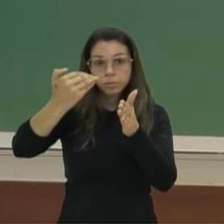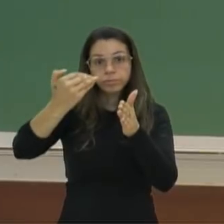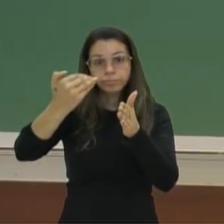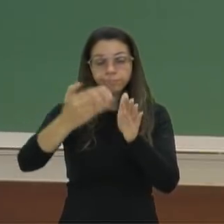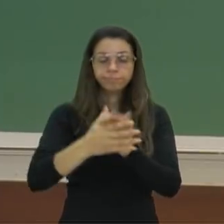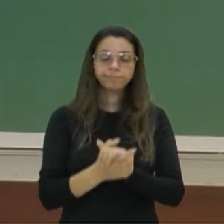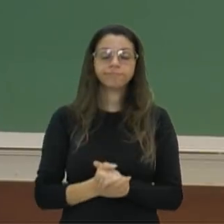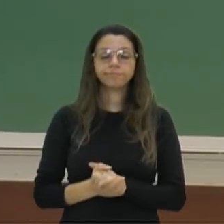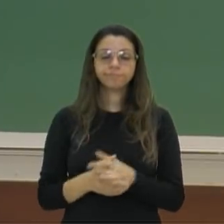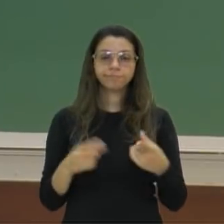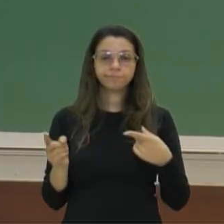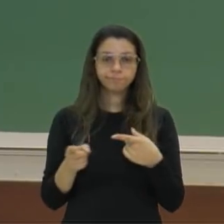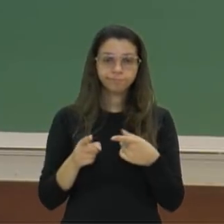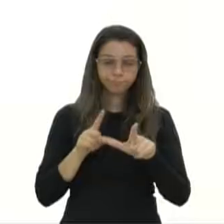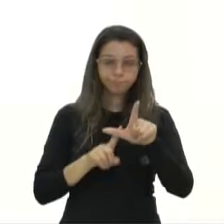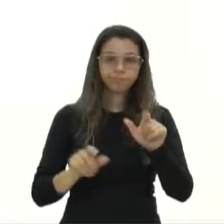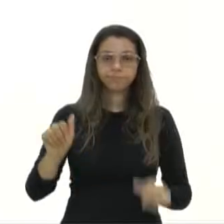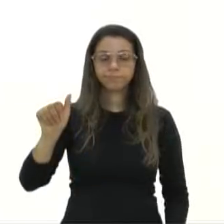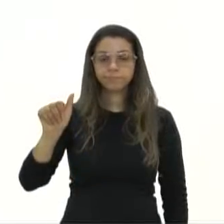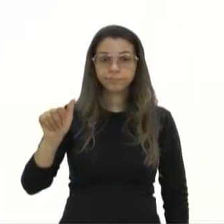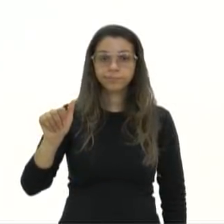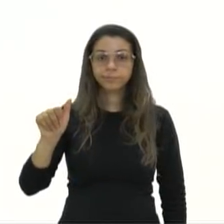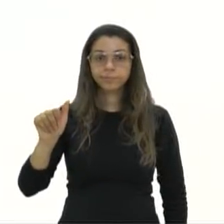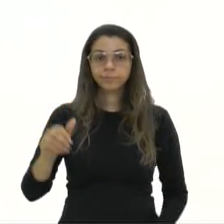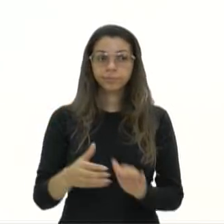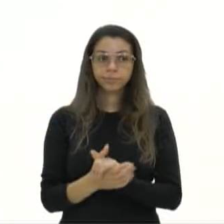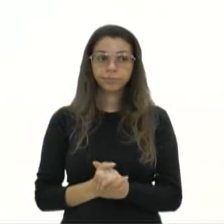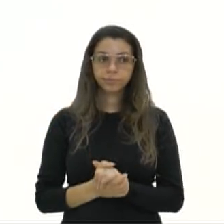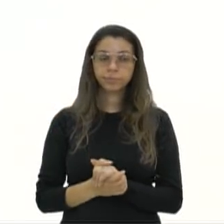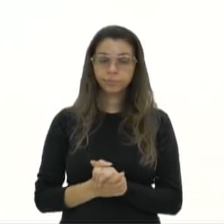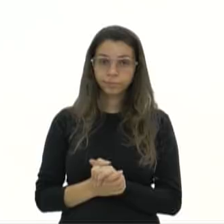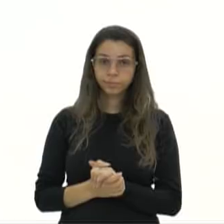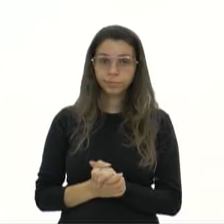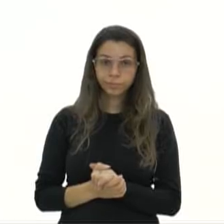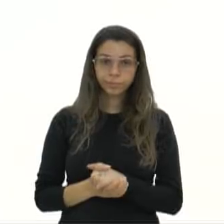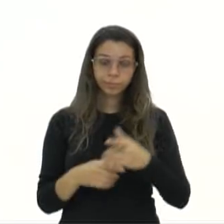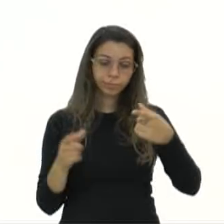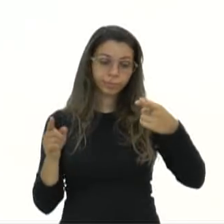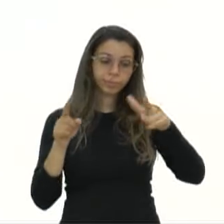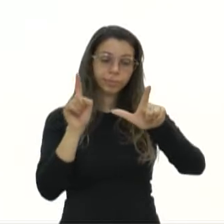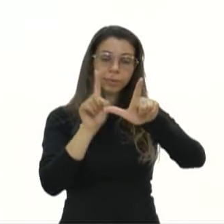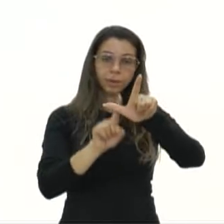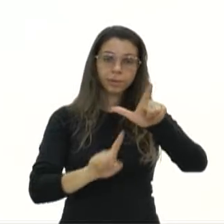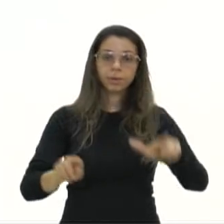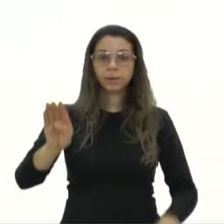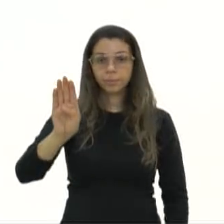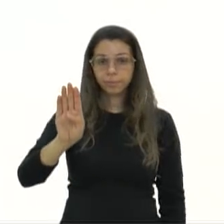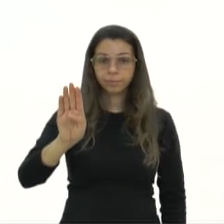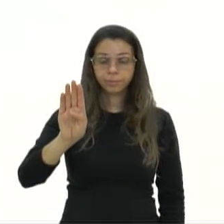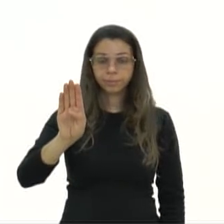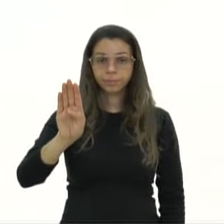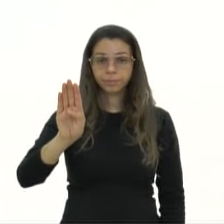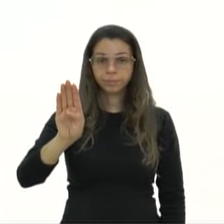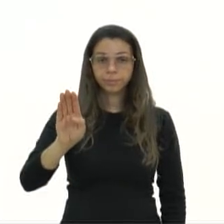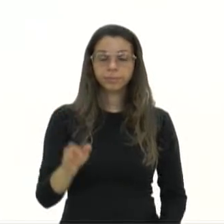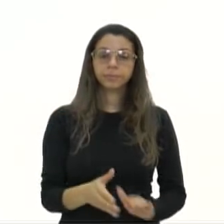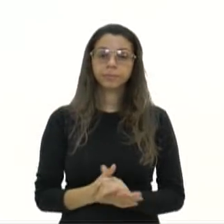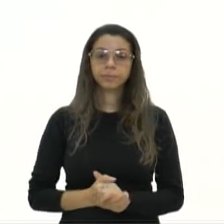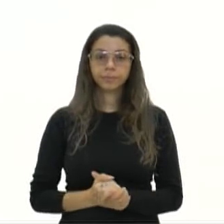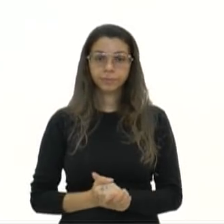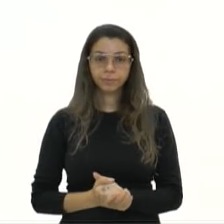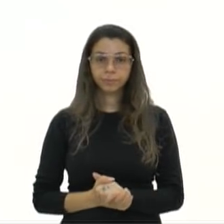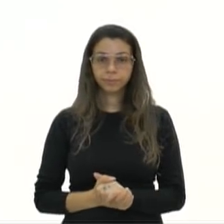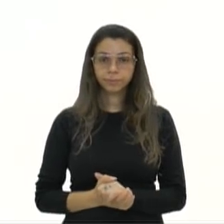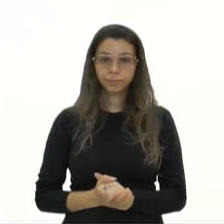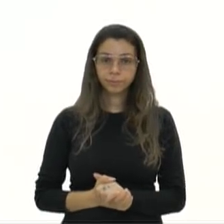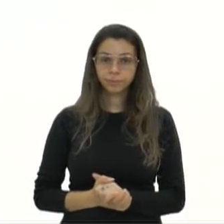diferentes. Letra A. Lentes convergentes e lentes divergentes. Letra B. Lentes